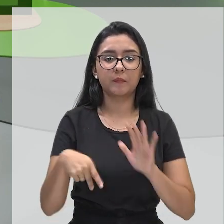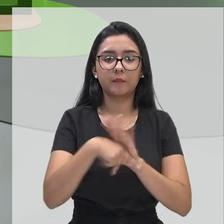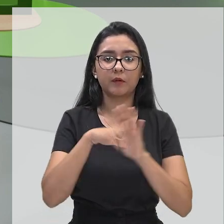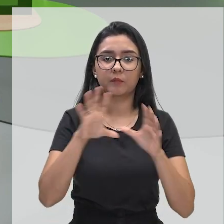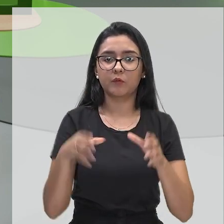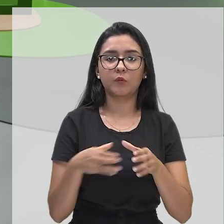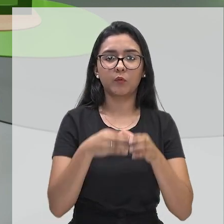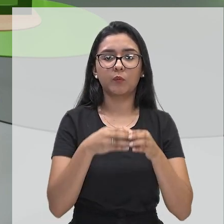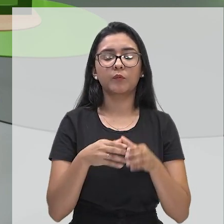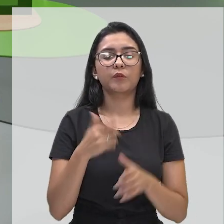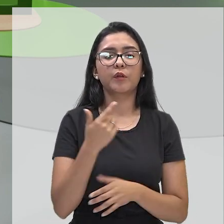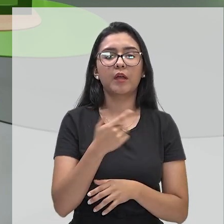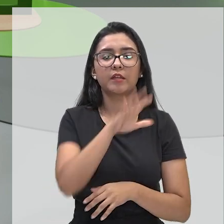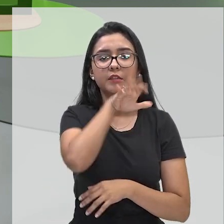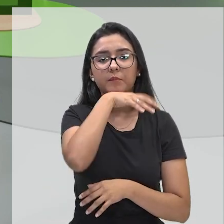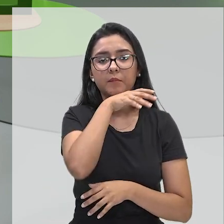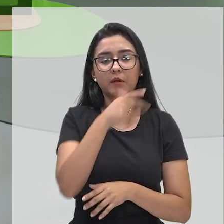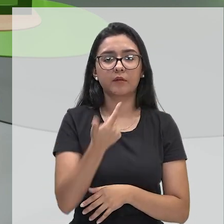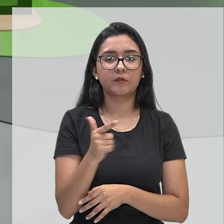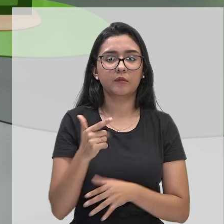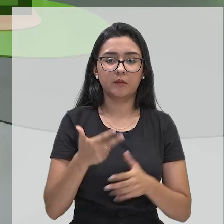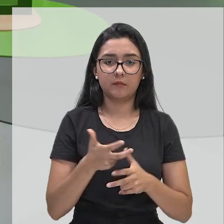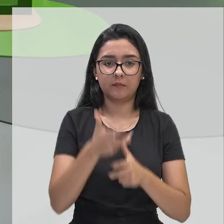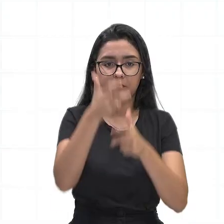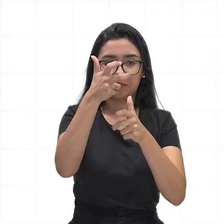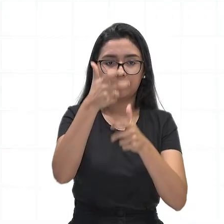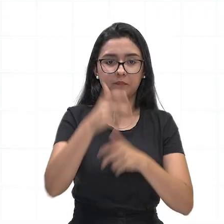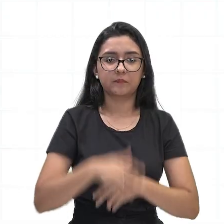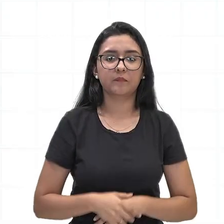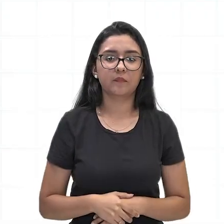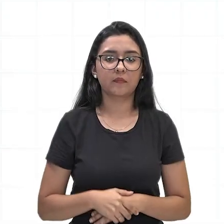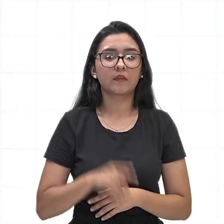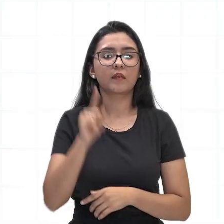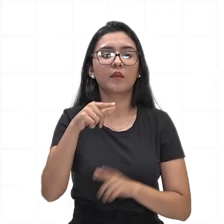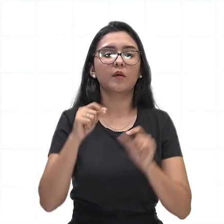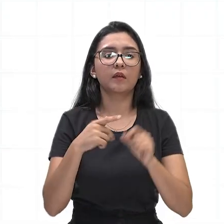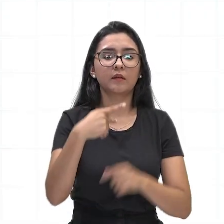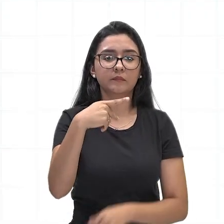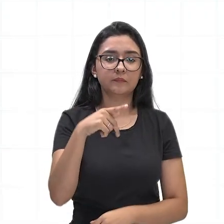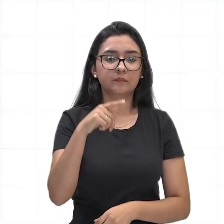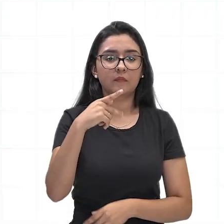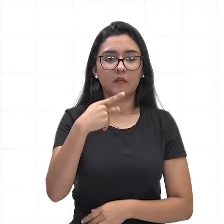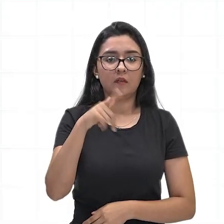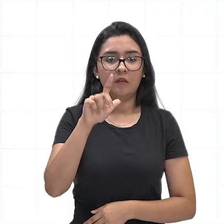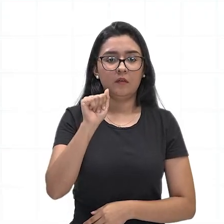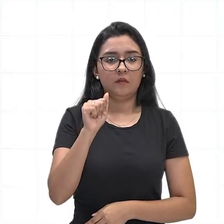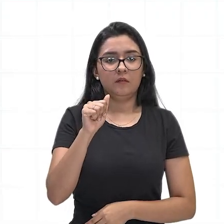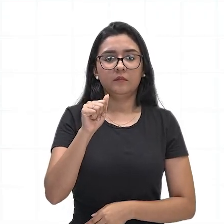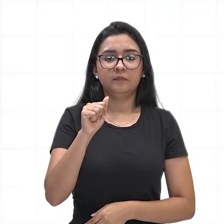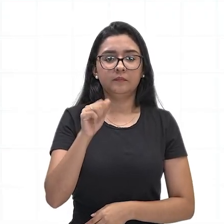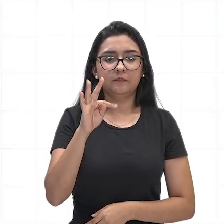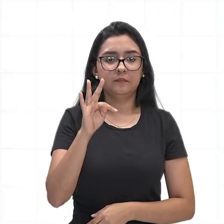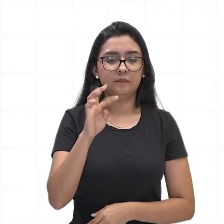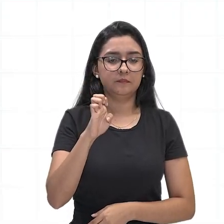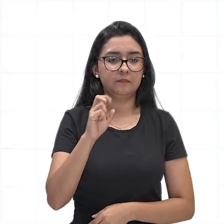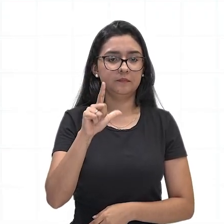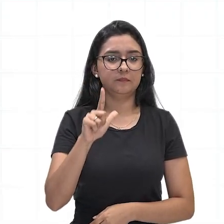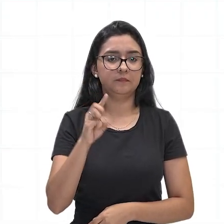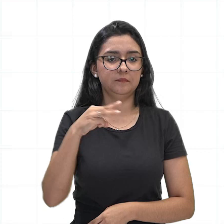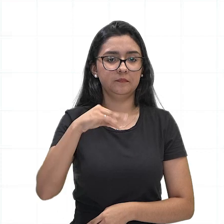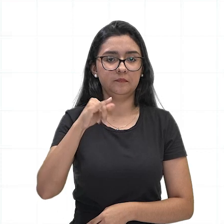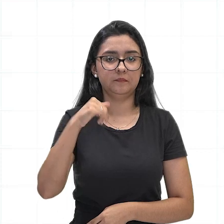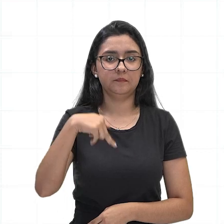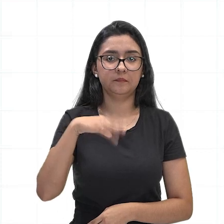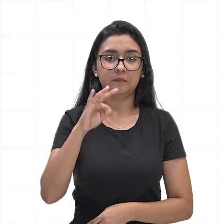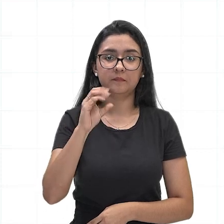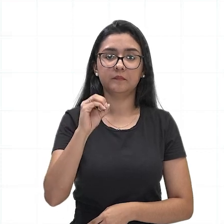dos invertebrados, que é o grupo dos plateumintos. Você observa aí dos plateumintos que eles